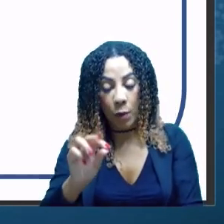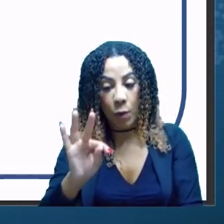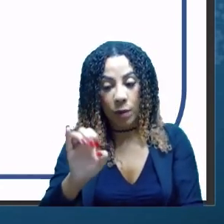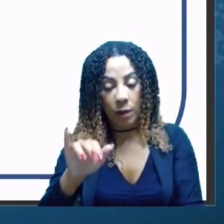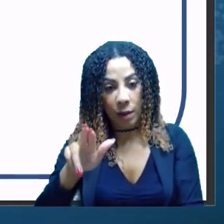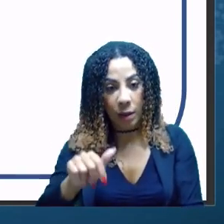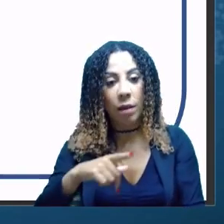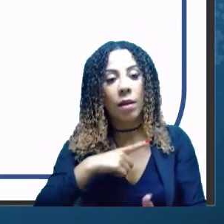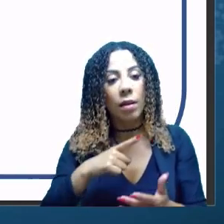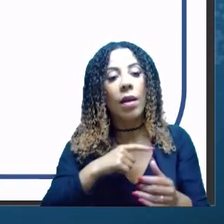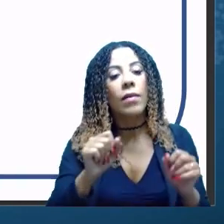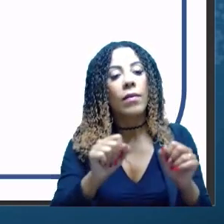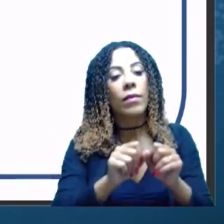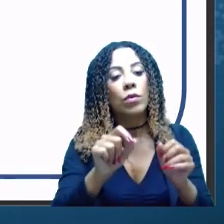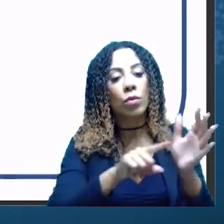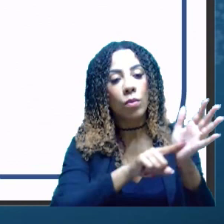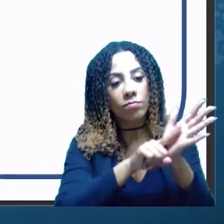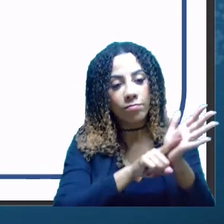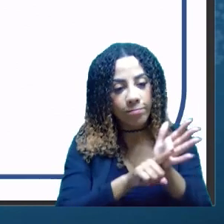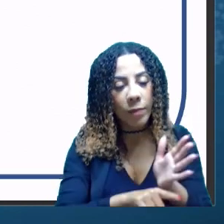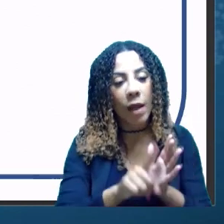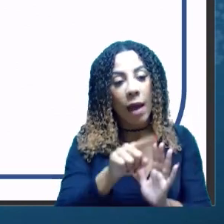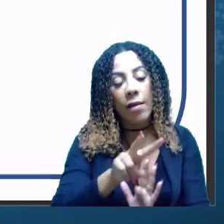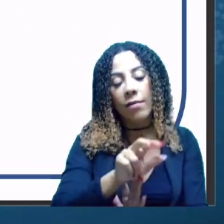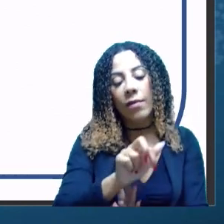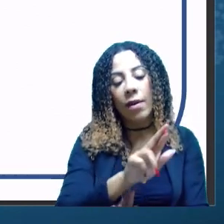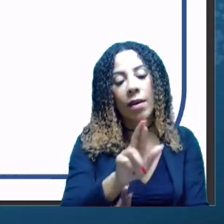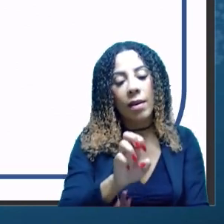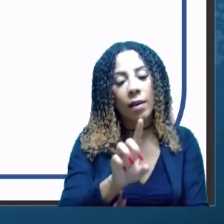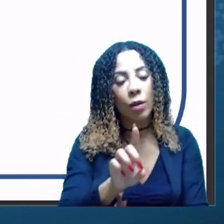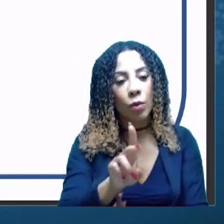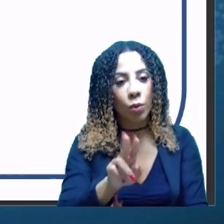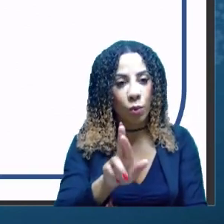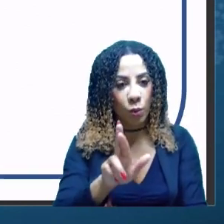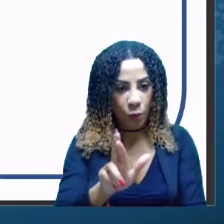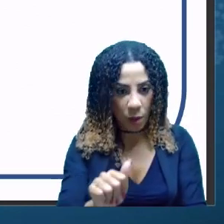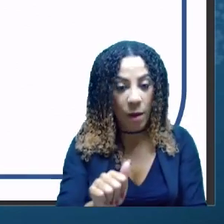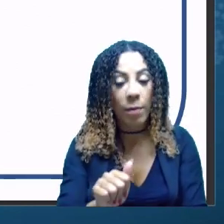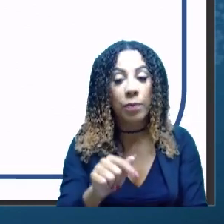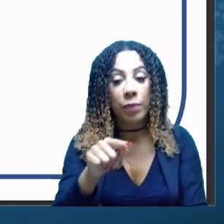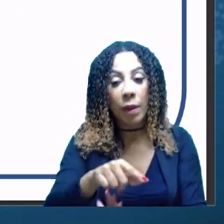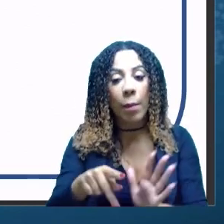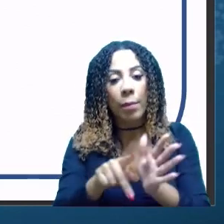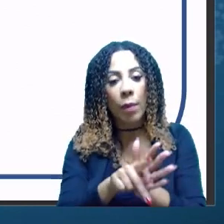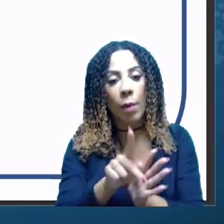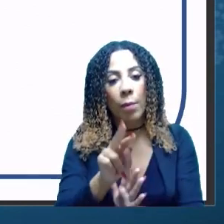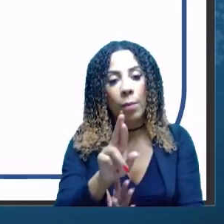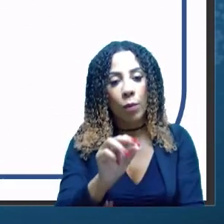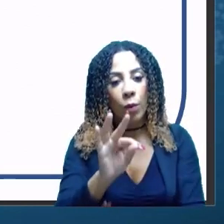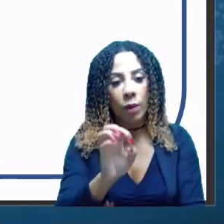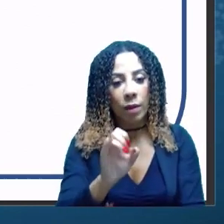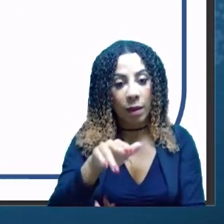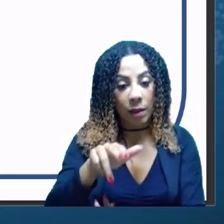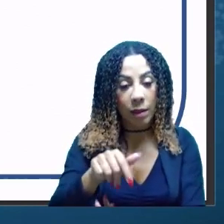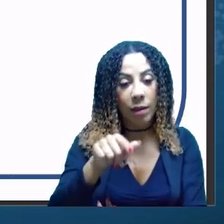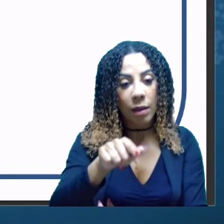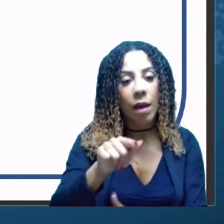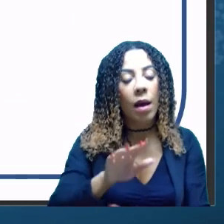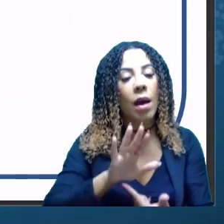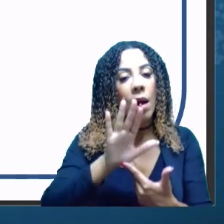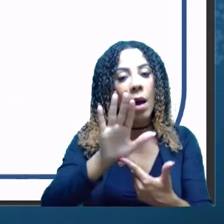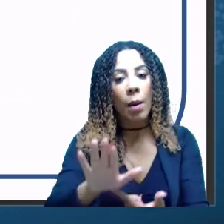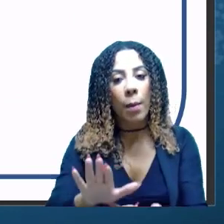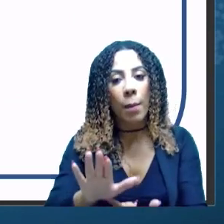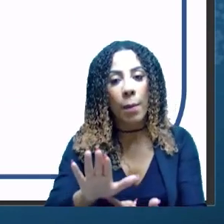de varredura, de escaneamento de varredura, no qual a proteína, o NANDSF, no qual a proteína ela apresentou, como